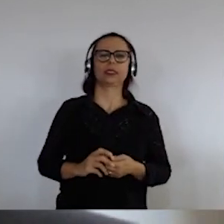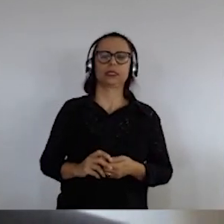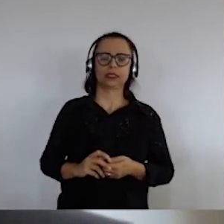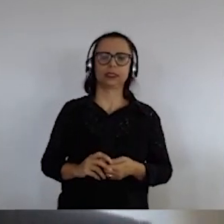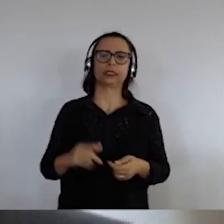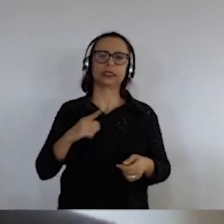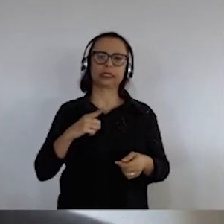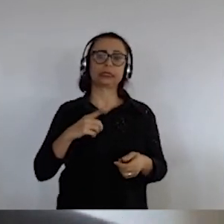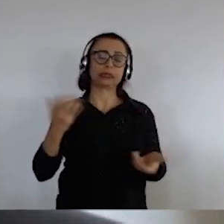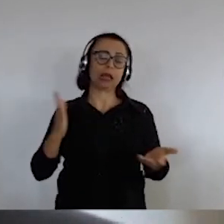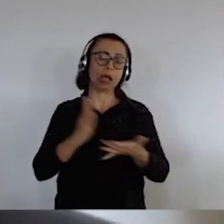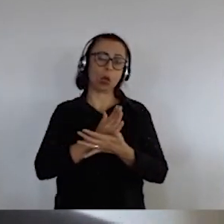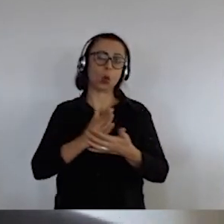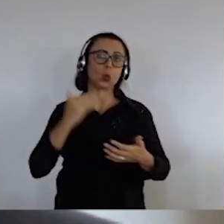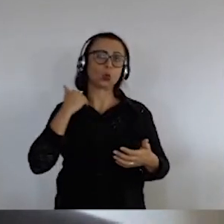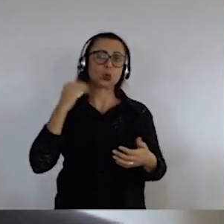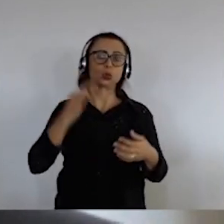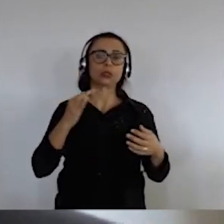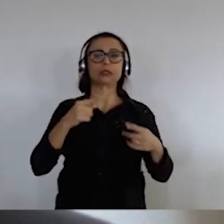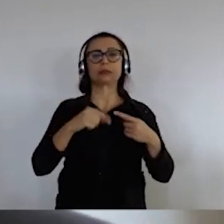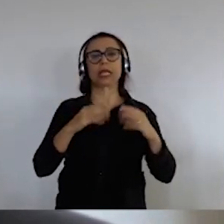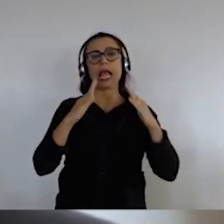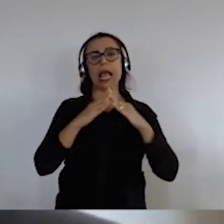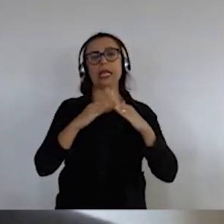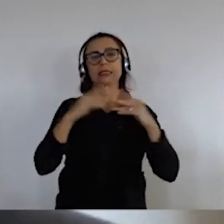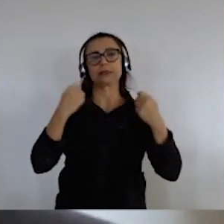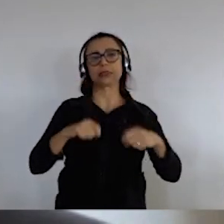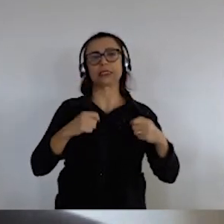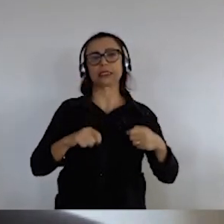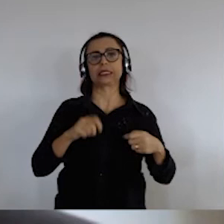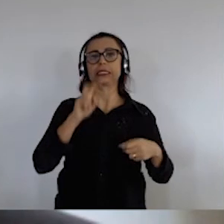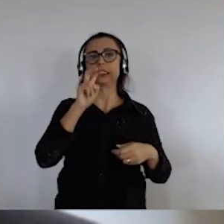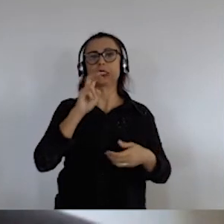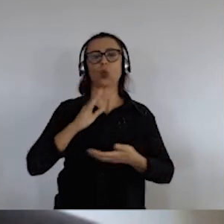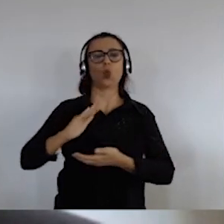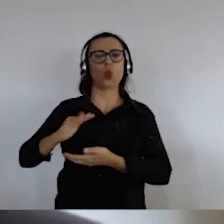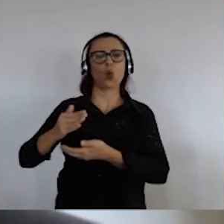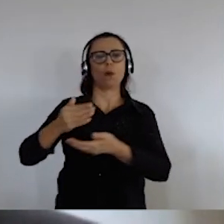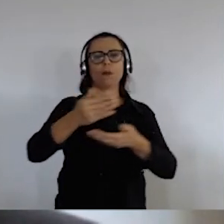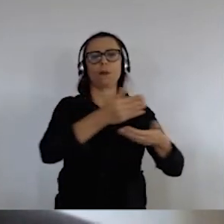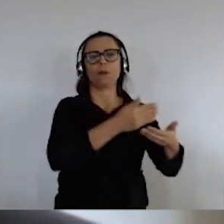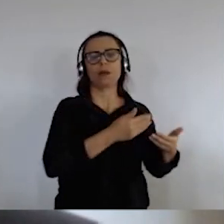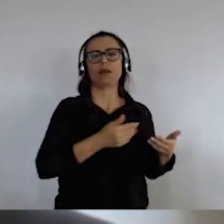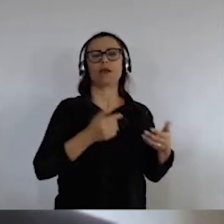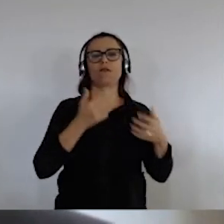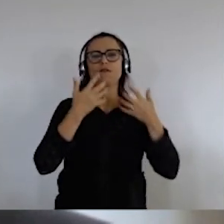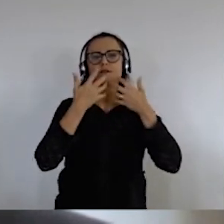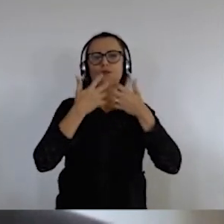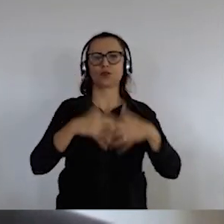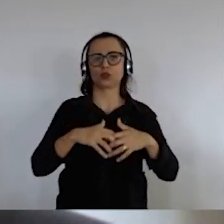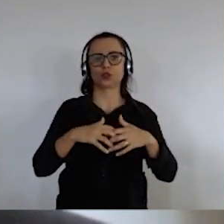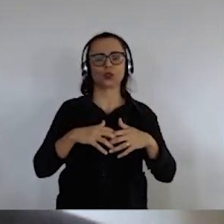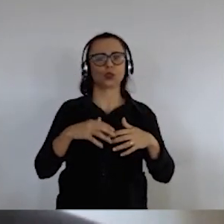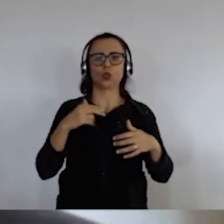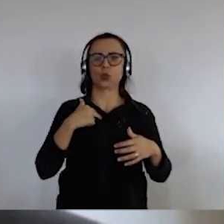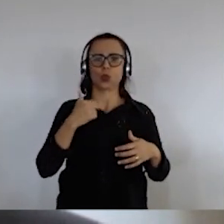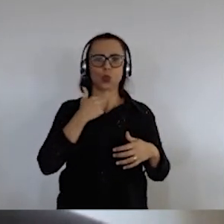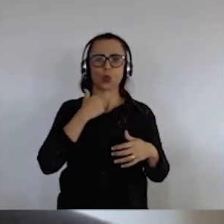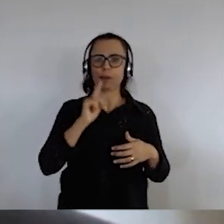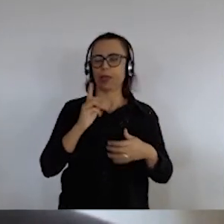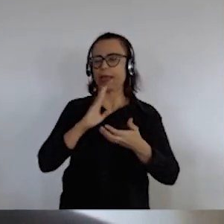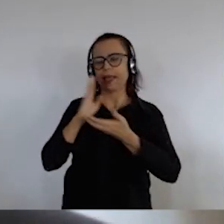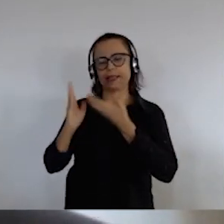de juízes aqui que na casa dele tem que ter 5 computadores ao mesmo tempo funcionando e que não pode, em razão disso, não pode